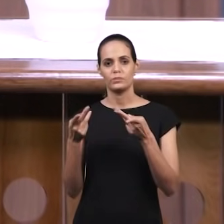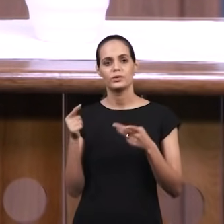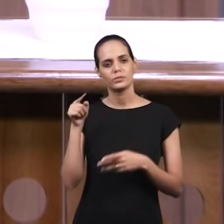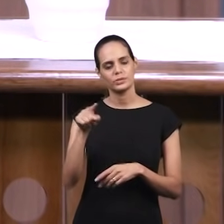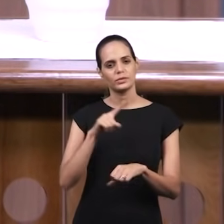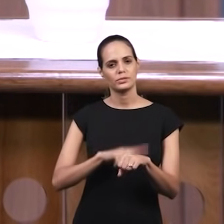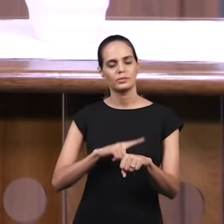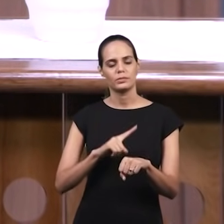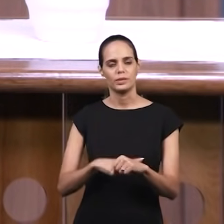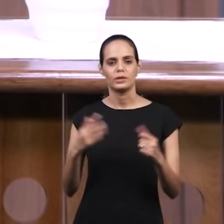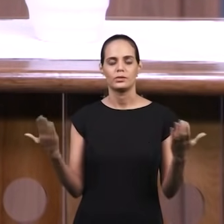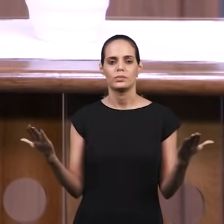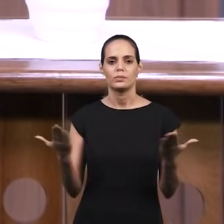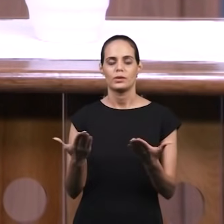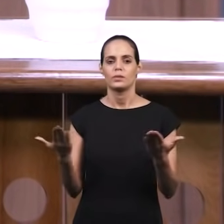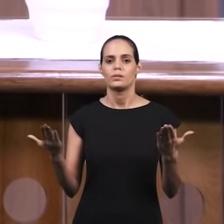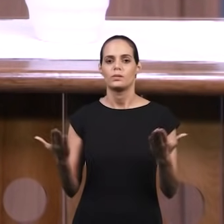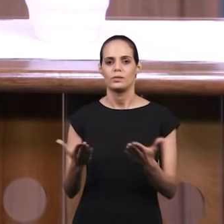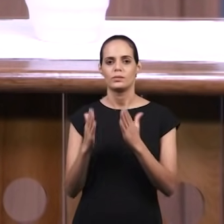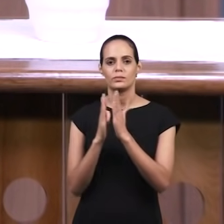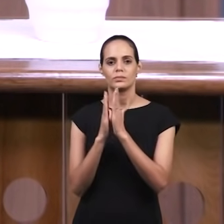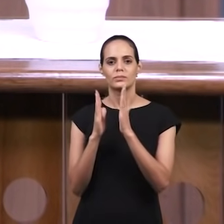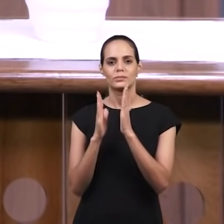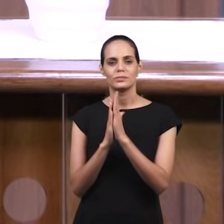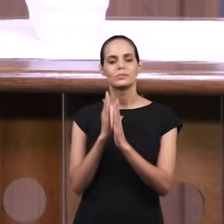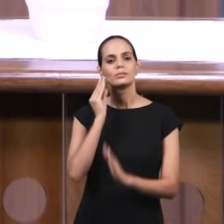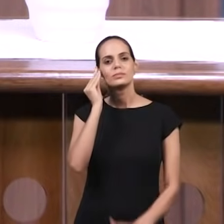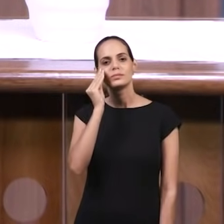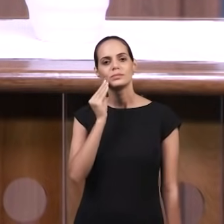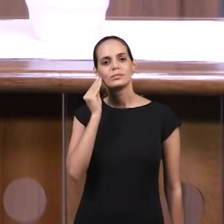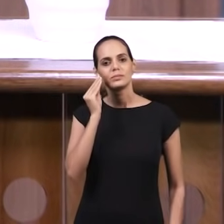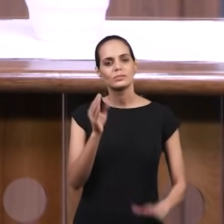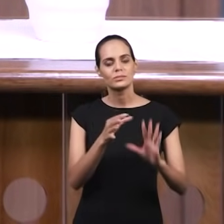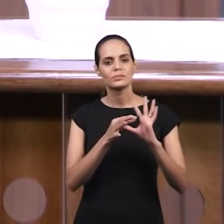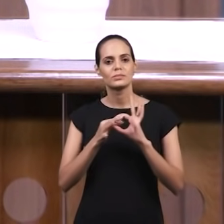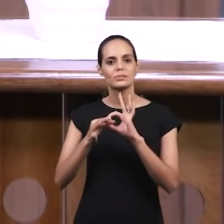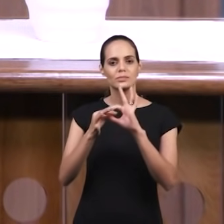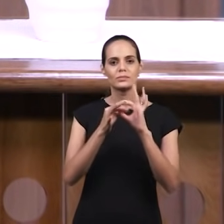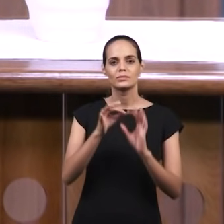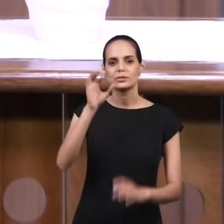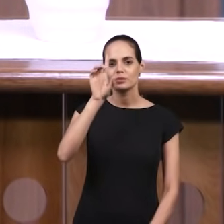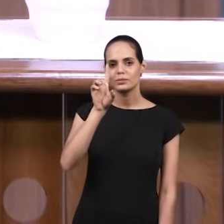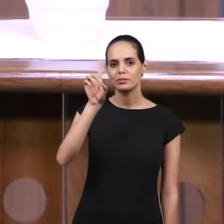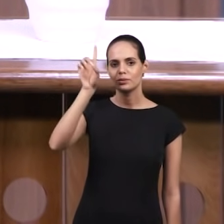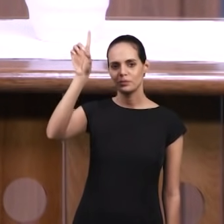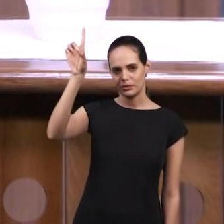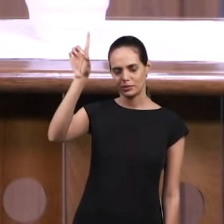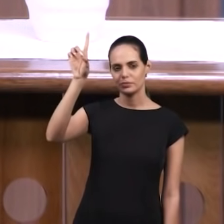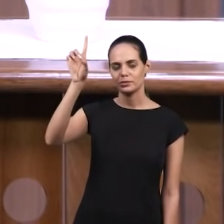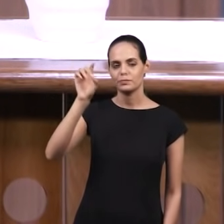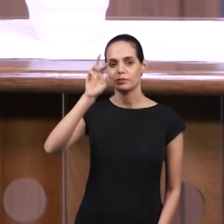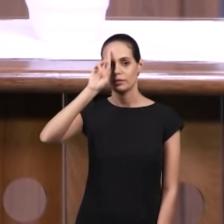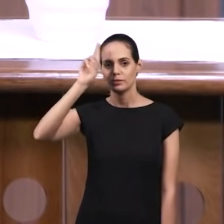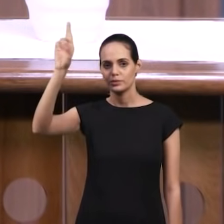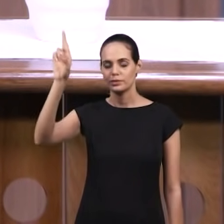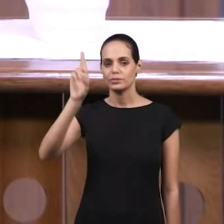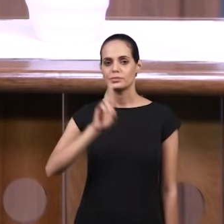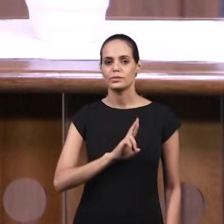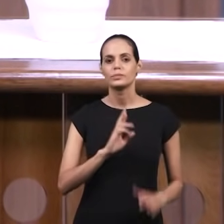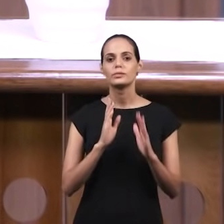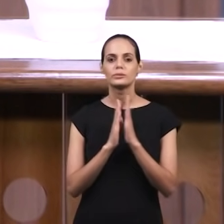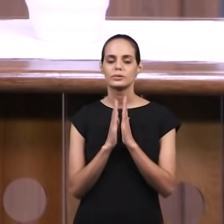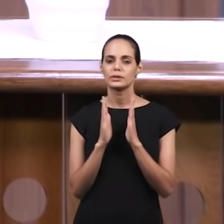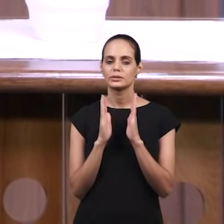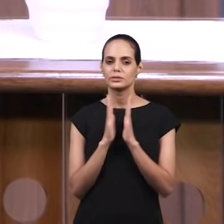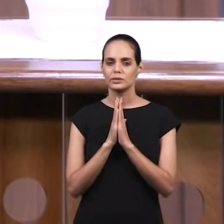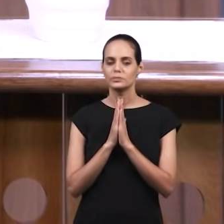estar buscando uma experiência de comunhão com Deus. O Senhor fala, o Senhor visita, o Senhor responde a oração. O